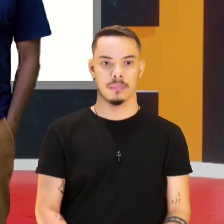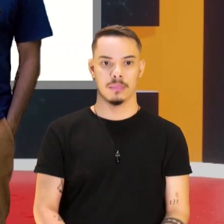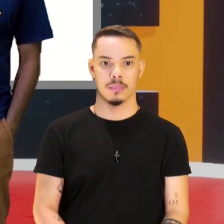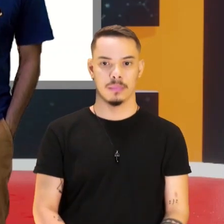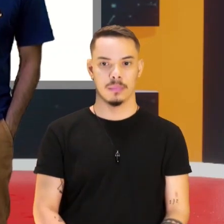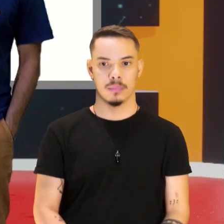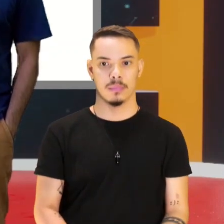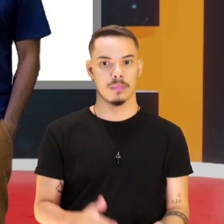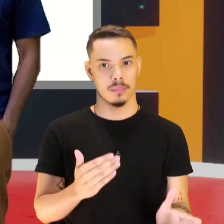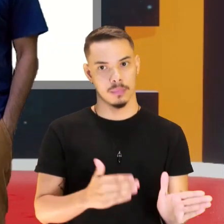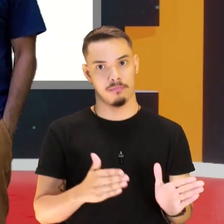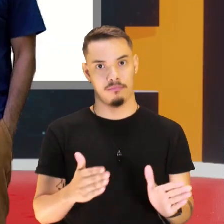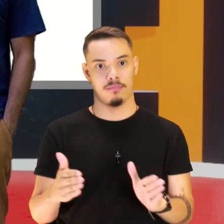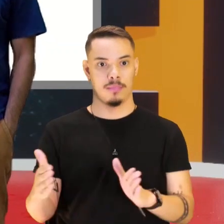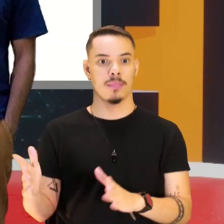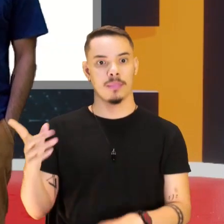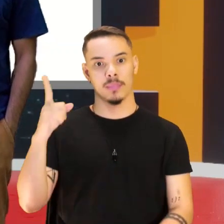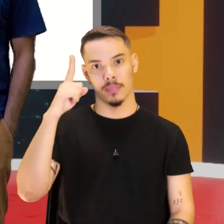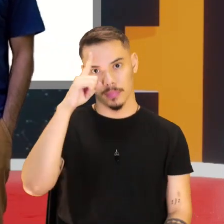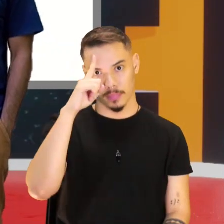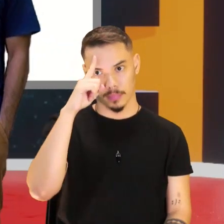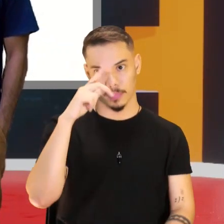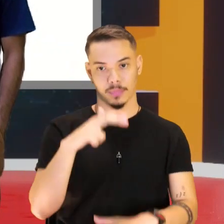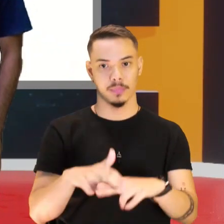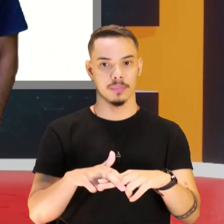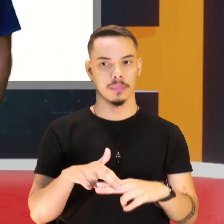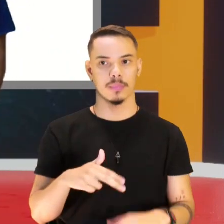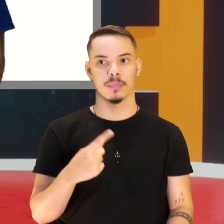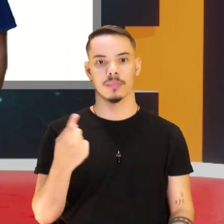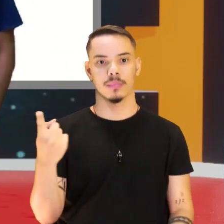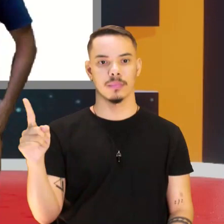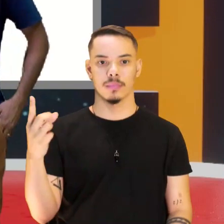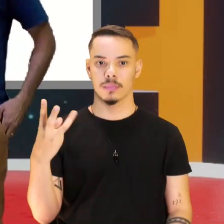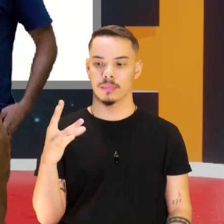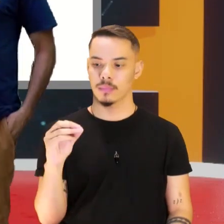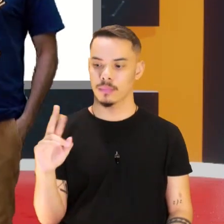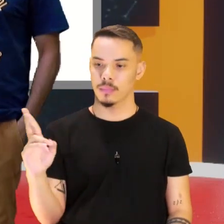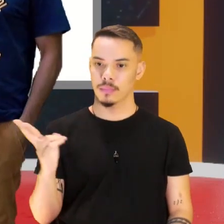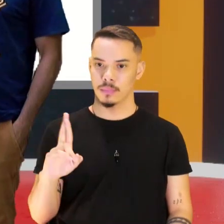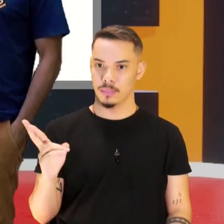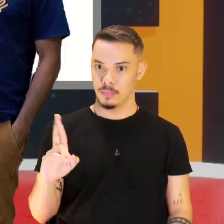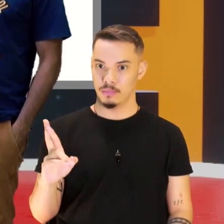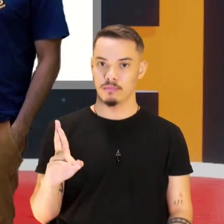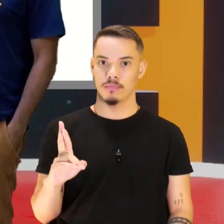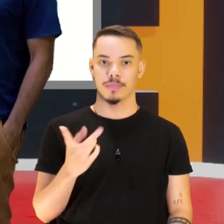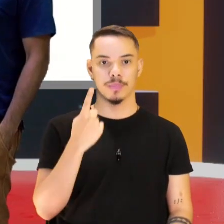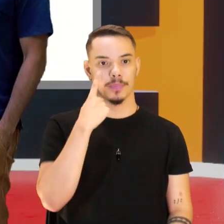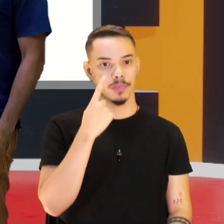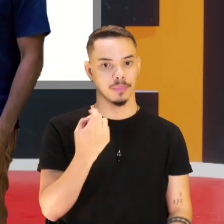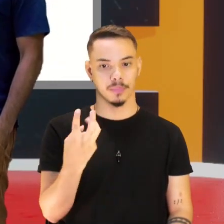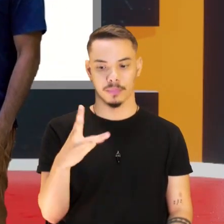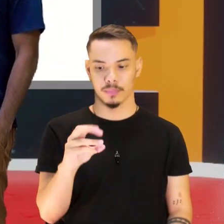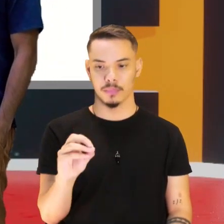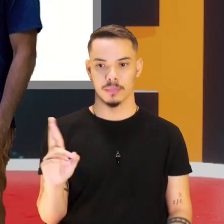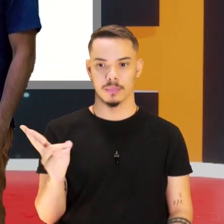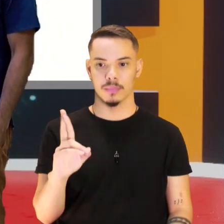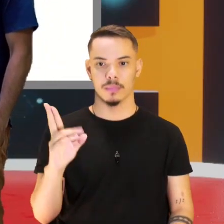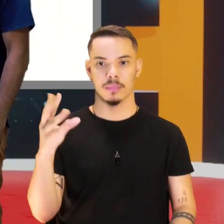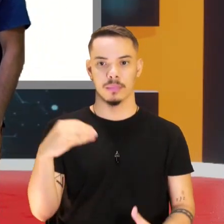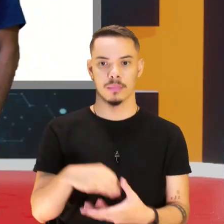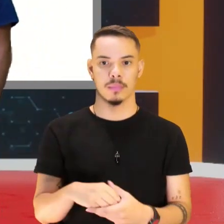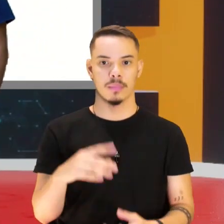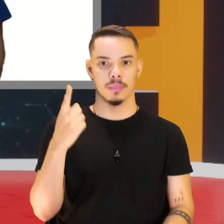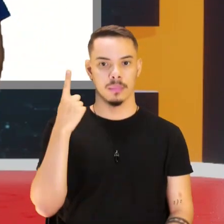está seguindo essa sequência. Então no 30º dia ele guardou R$30. E olha que interessante, R$30 que ele guardou em um